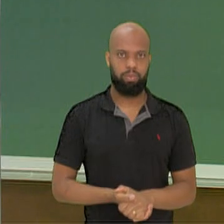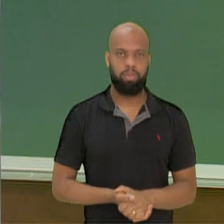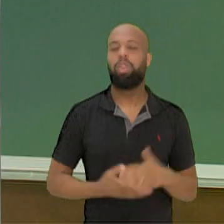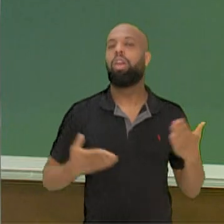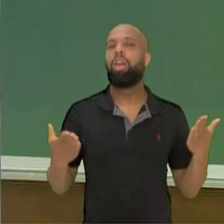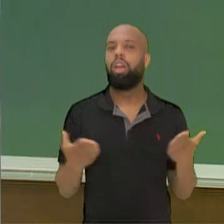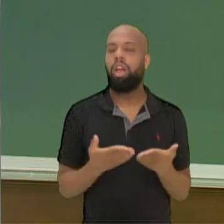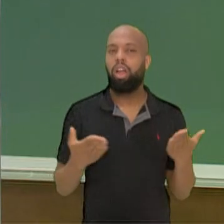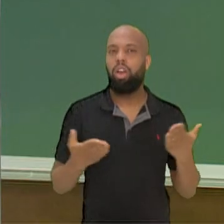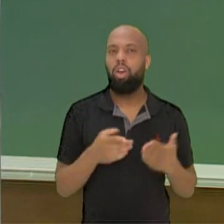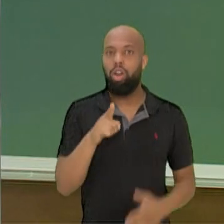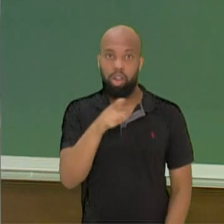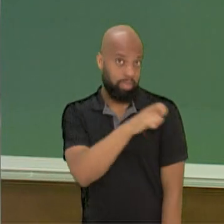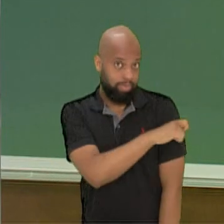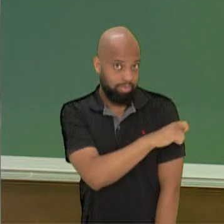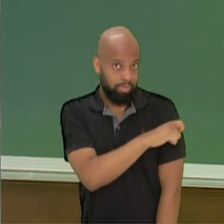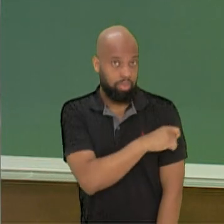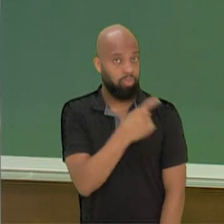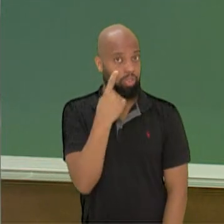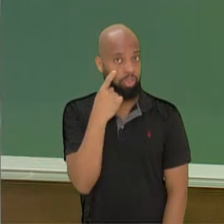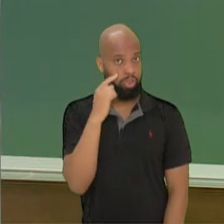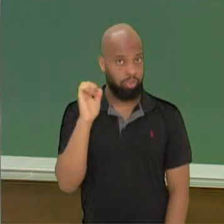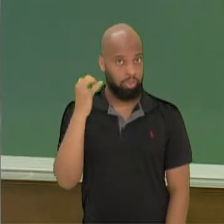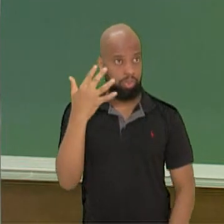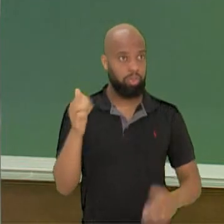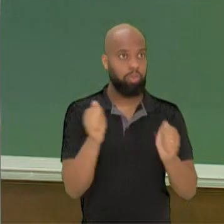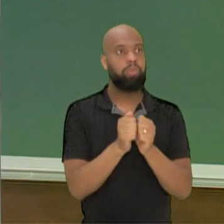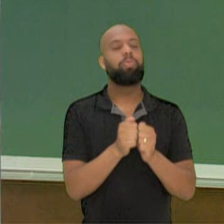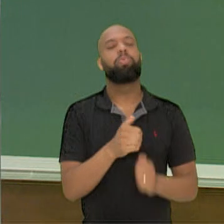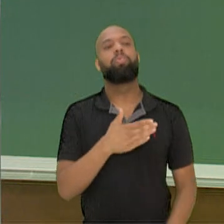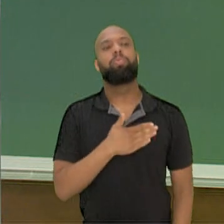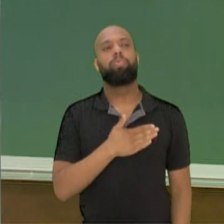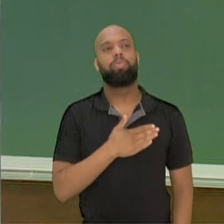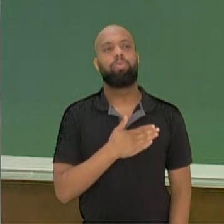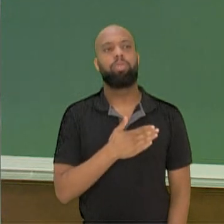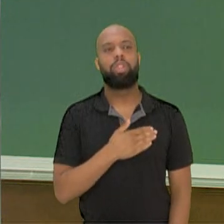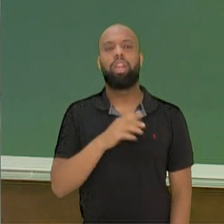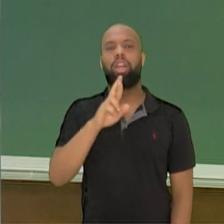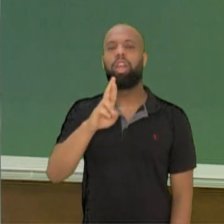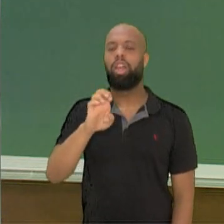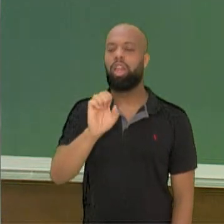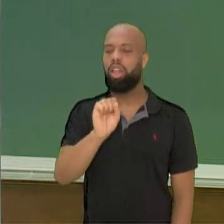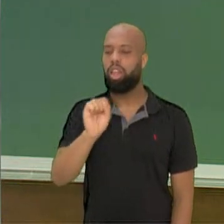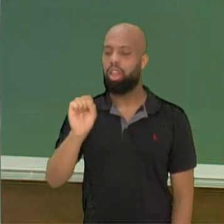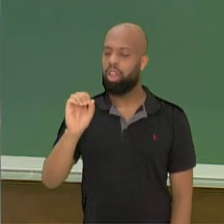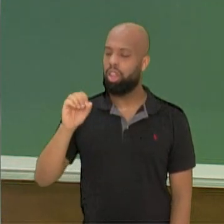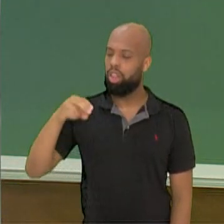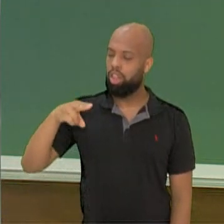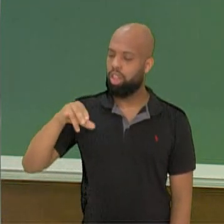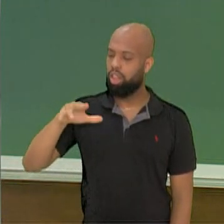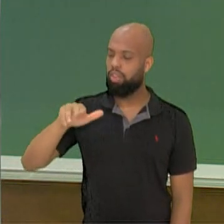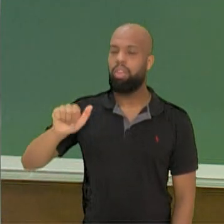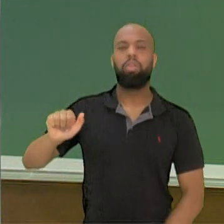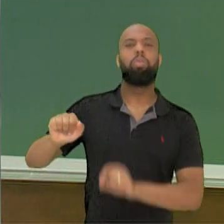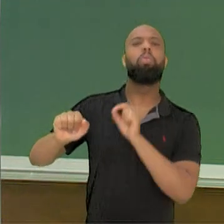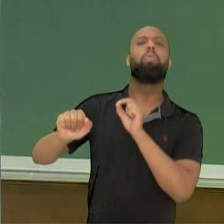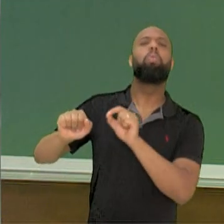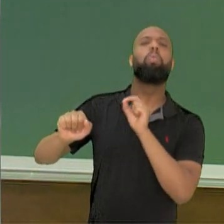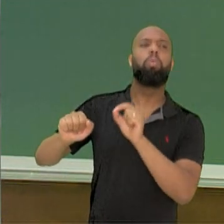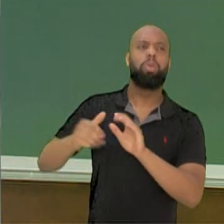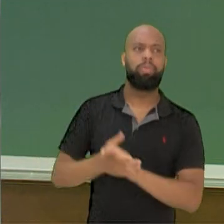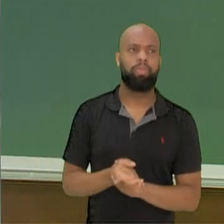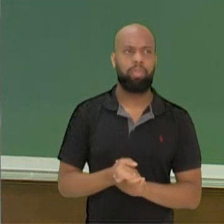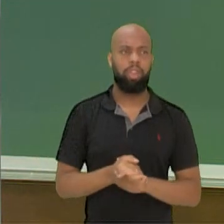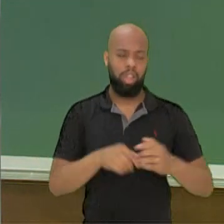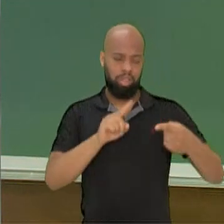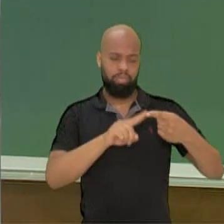Vamos lá então, queridos alunos, para a gente ver o que está acontecendo. Me acompanhe na tela. Ali, ó, podemos definir ressonância como estado de um sistema que vibra em